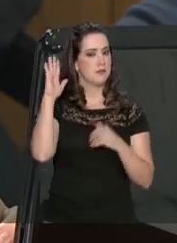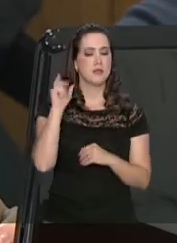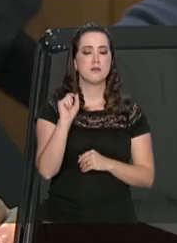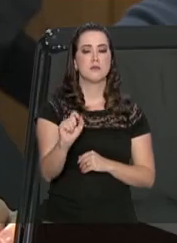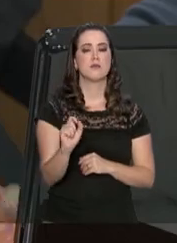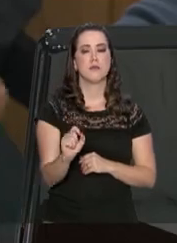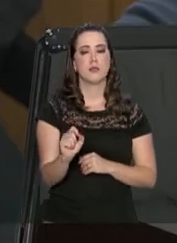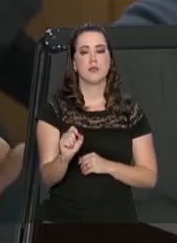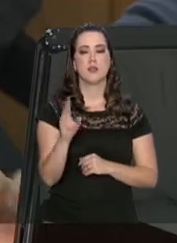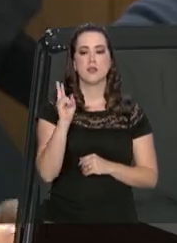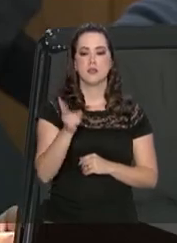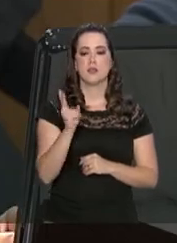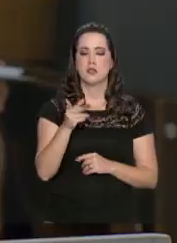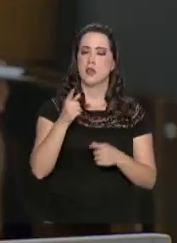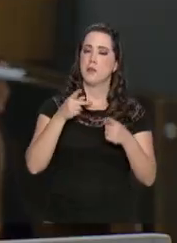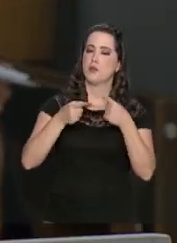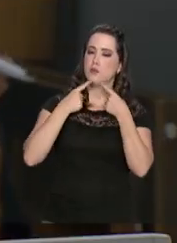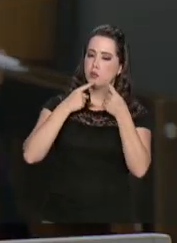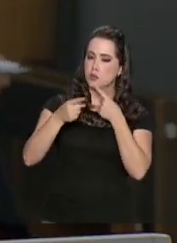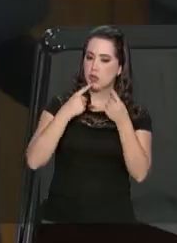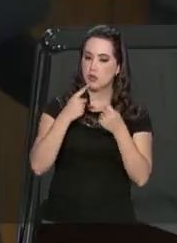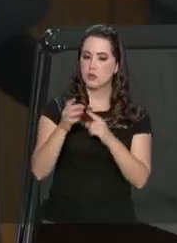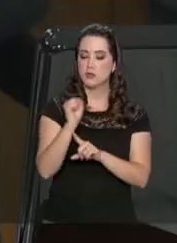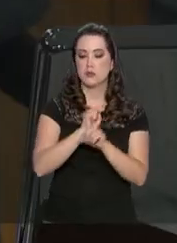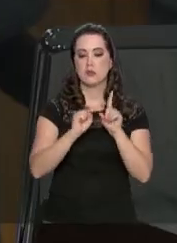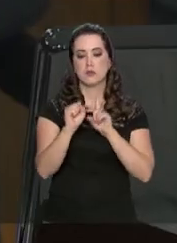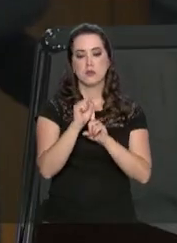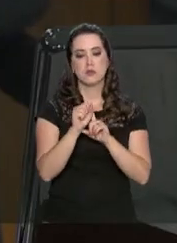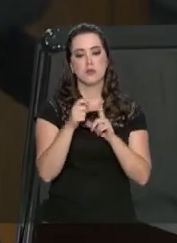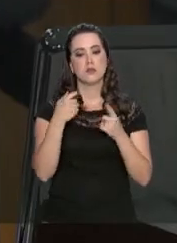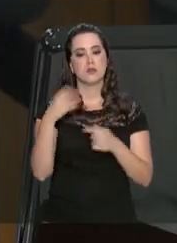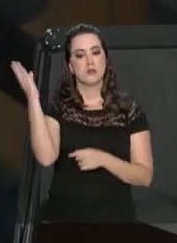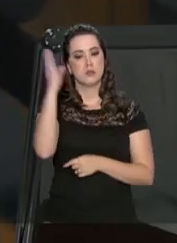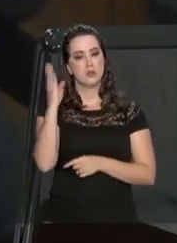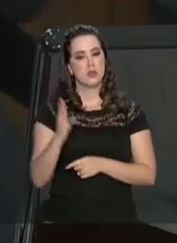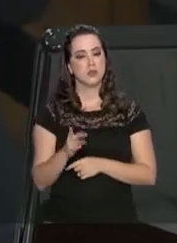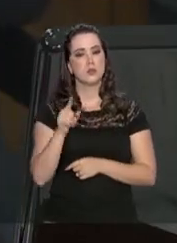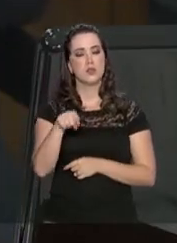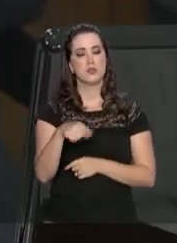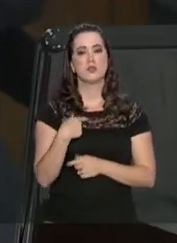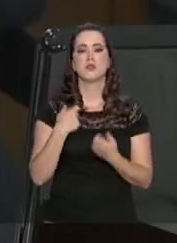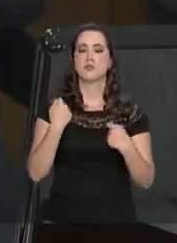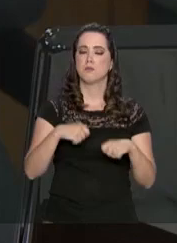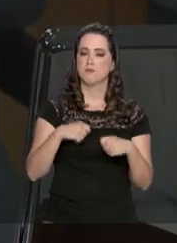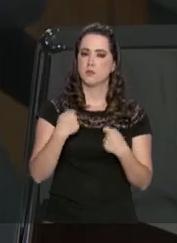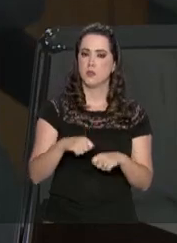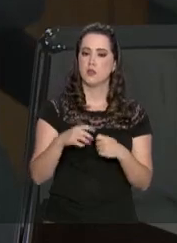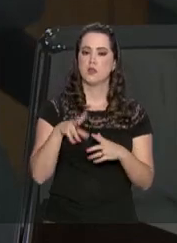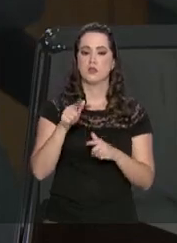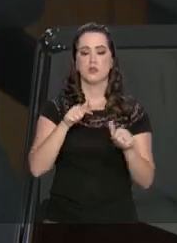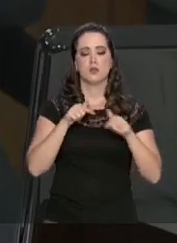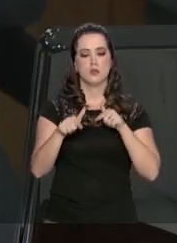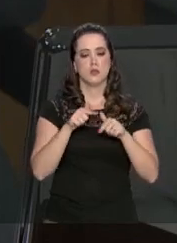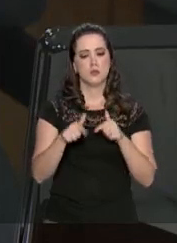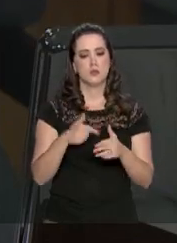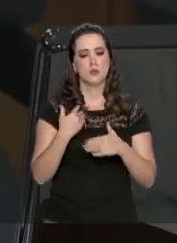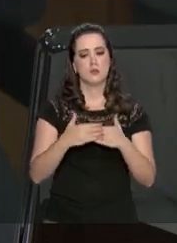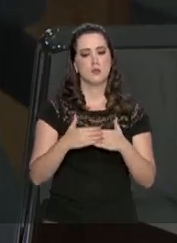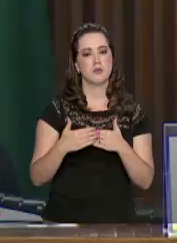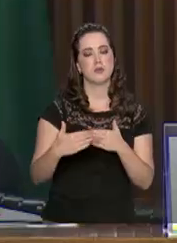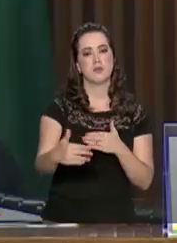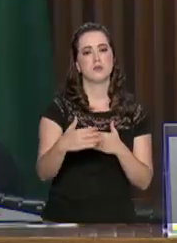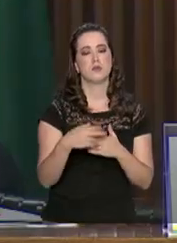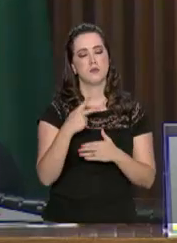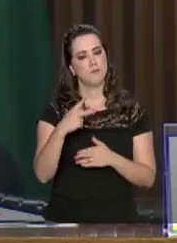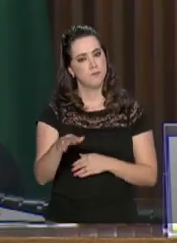de modo dialogante a sociedade brasileira com absoluta certeza devedora de todo o trabalho desenvolvido pelo